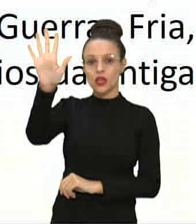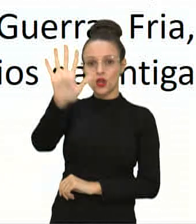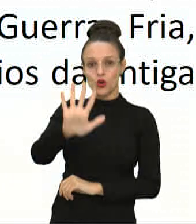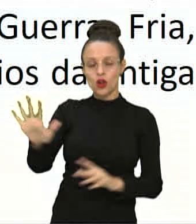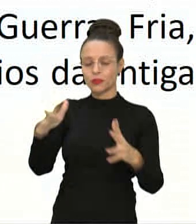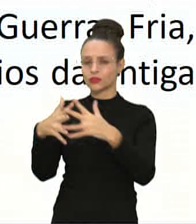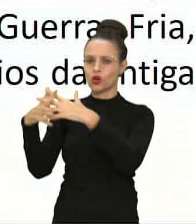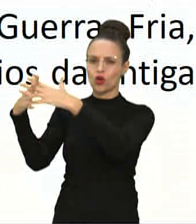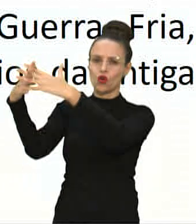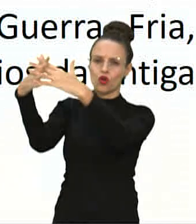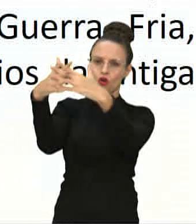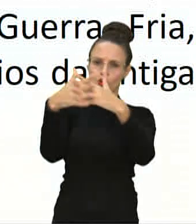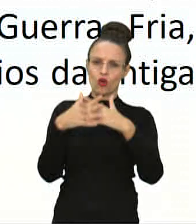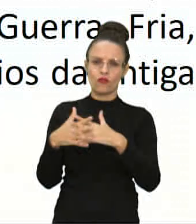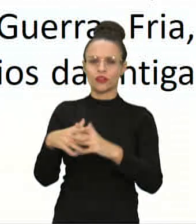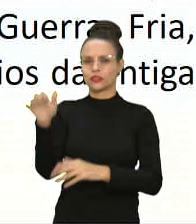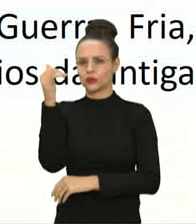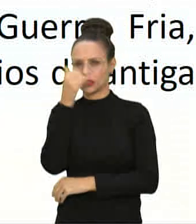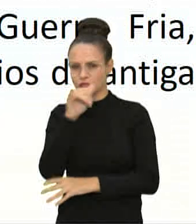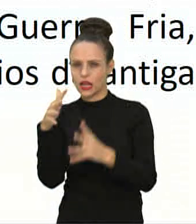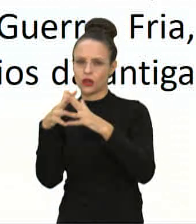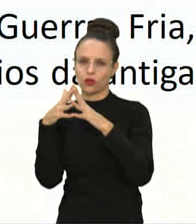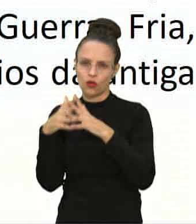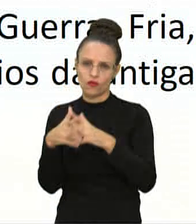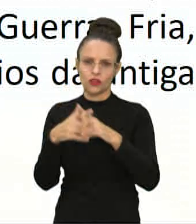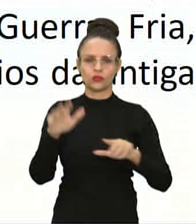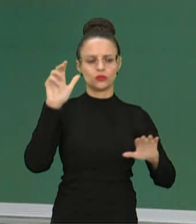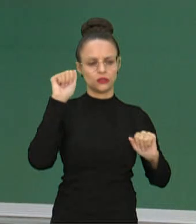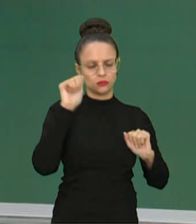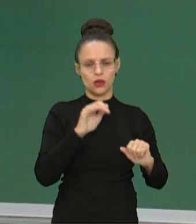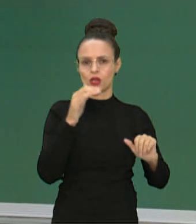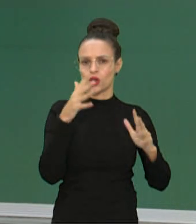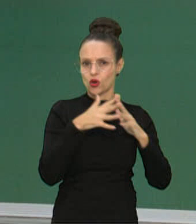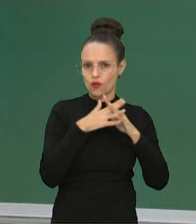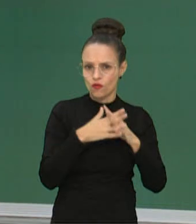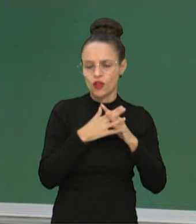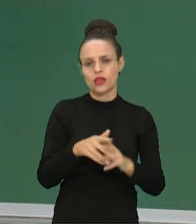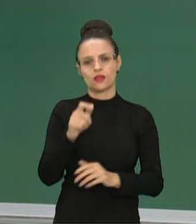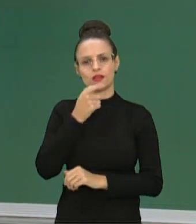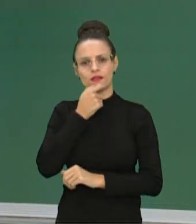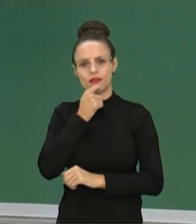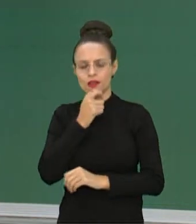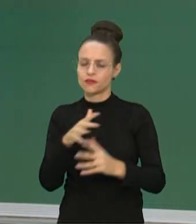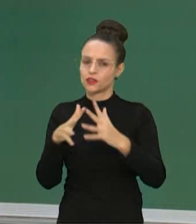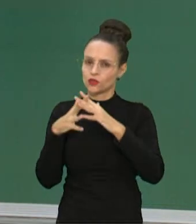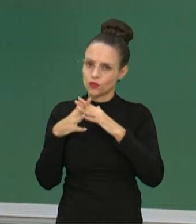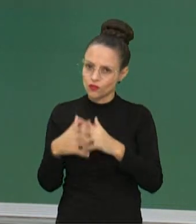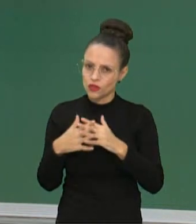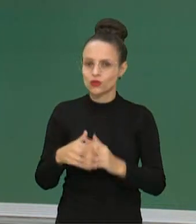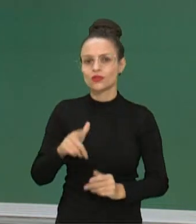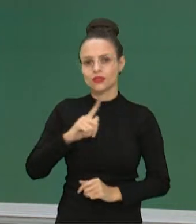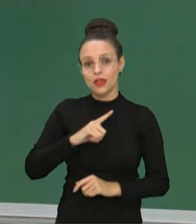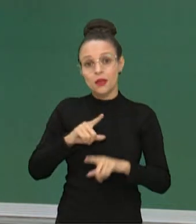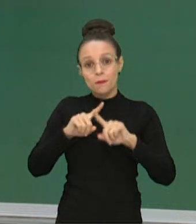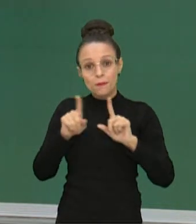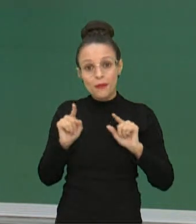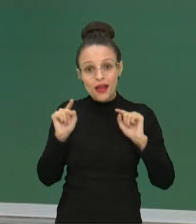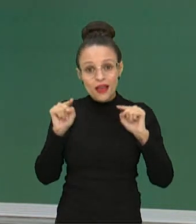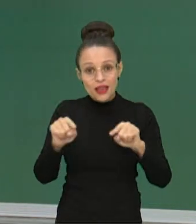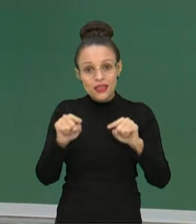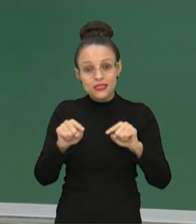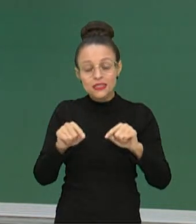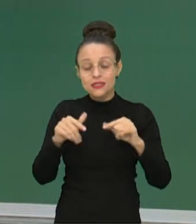de conflitos. Na Itália tem conflito, na Espanha tem conflito, na Inglaterra tem conflito, mas aqui é